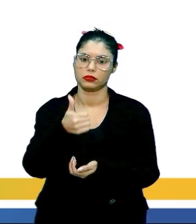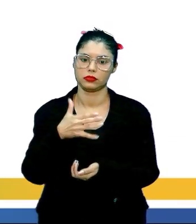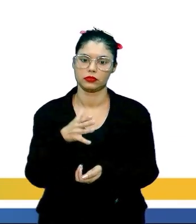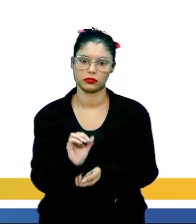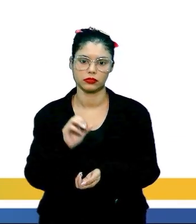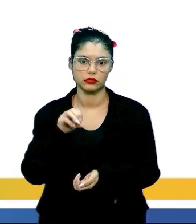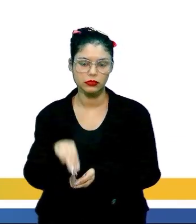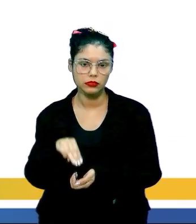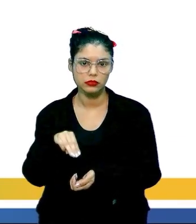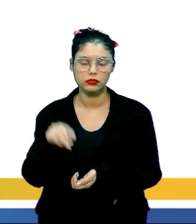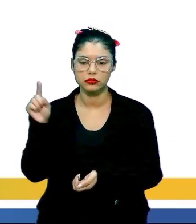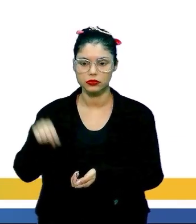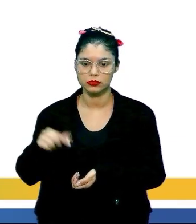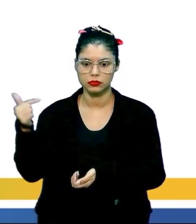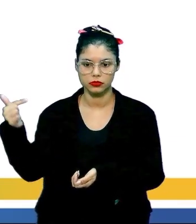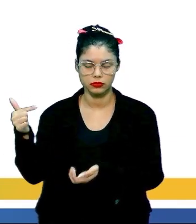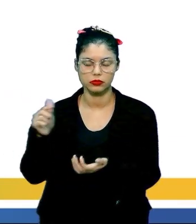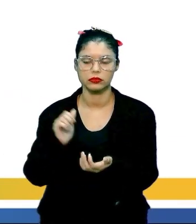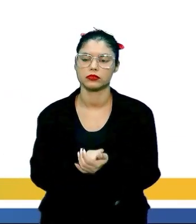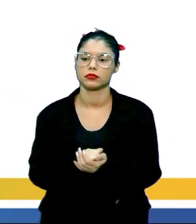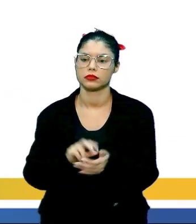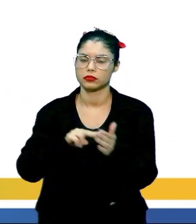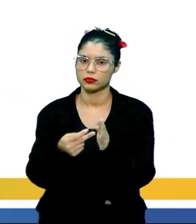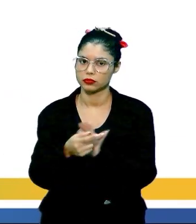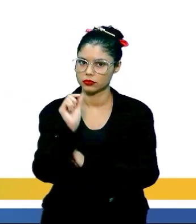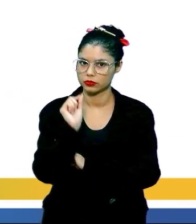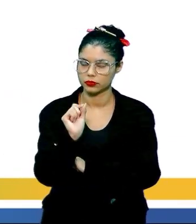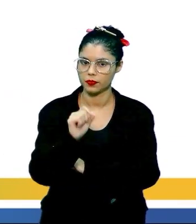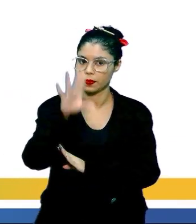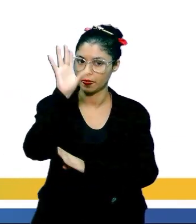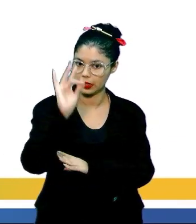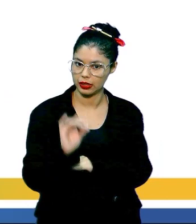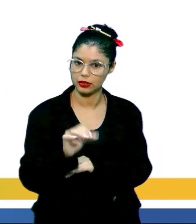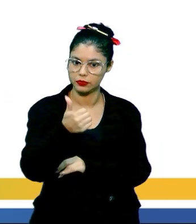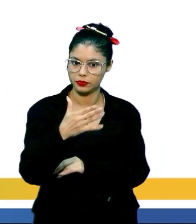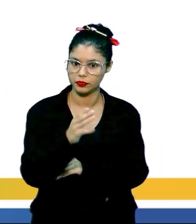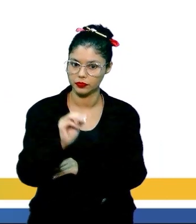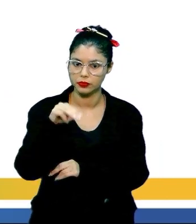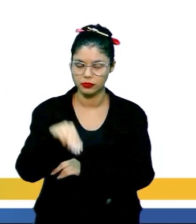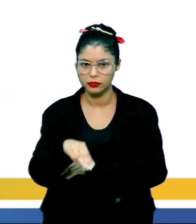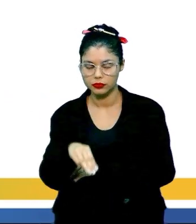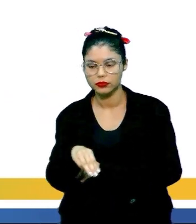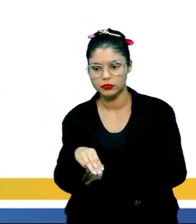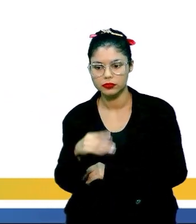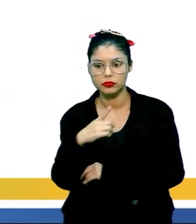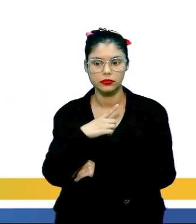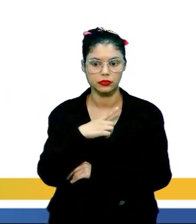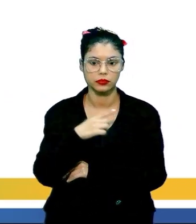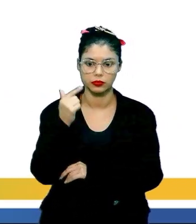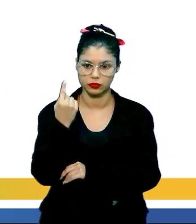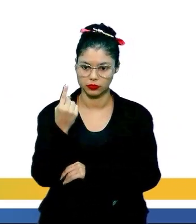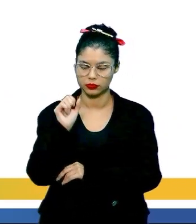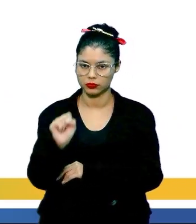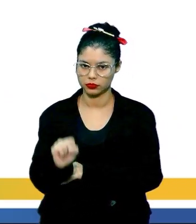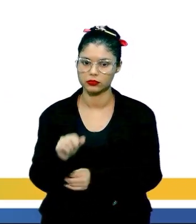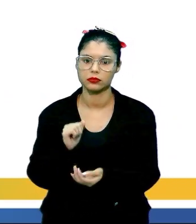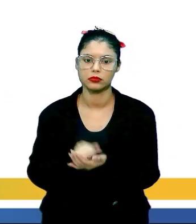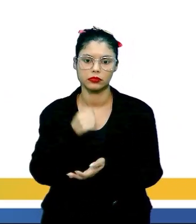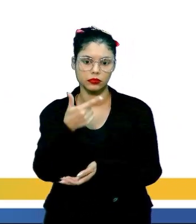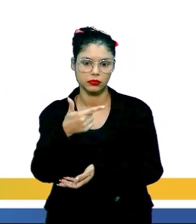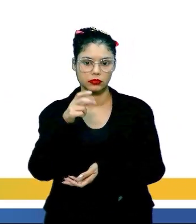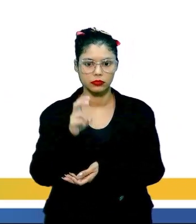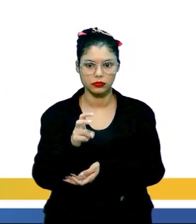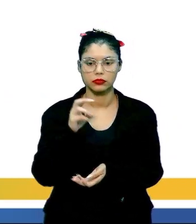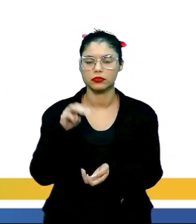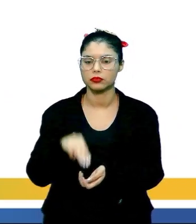metros por segundo ao quadrado. Ou seja, a cada 10 metros temos um segundo. Se temos 25